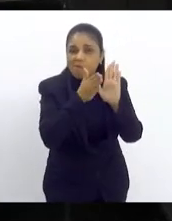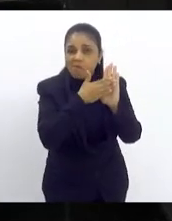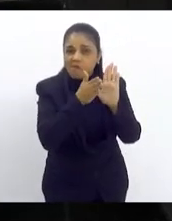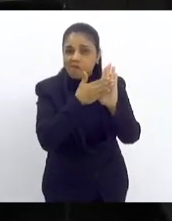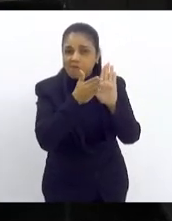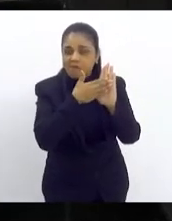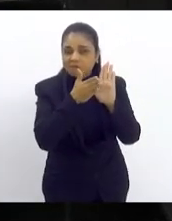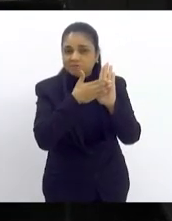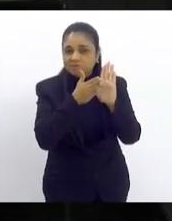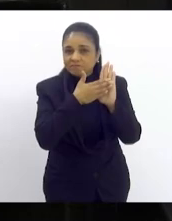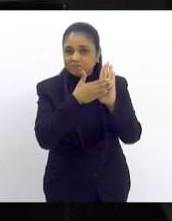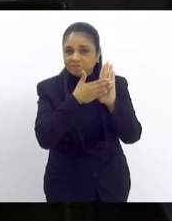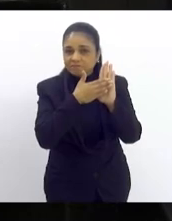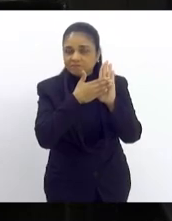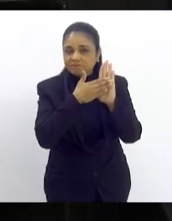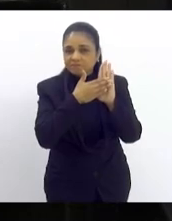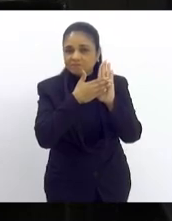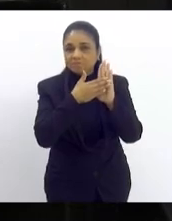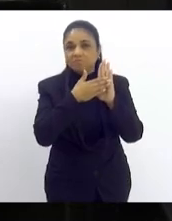dita